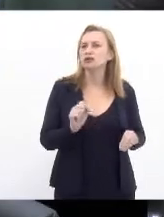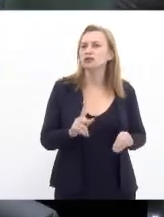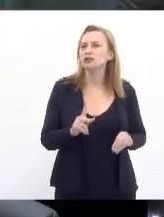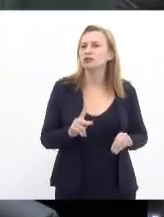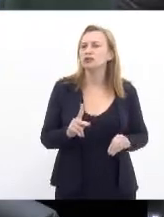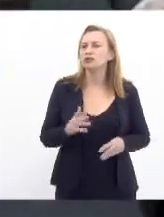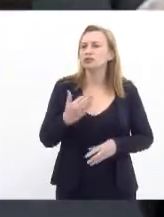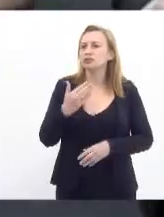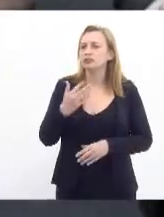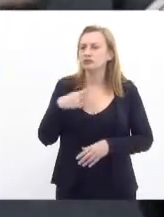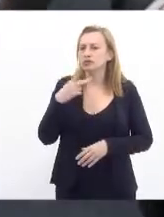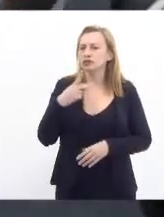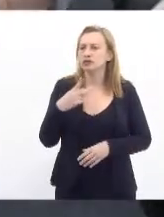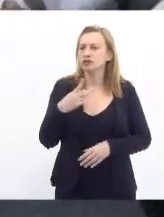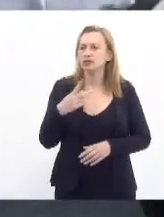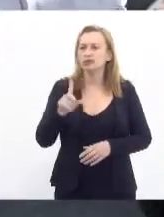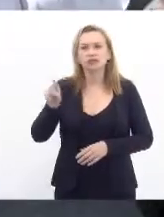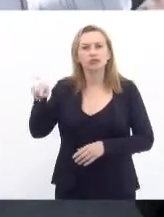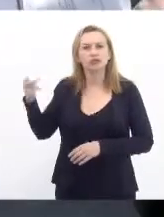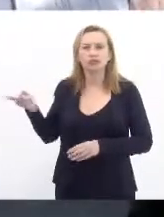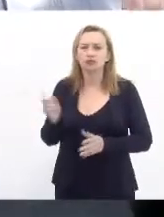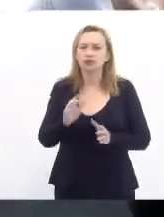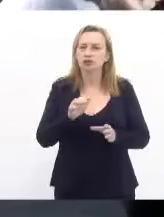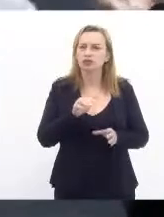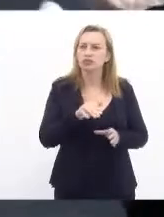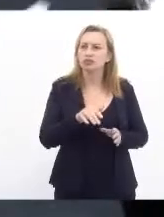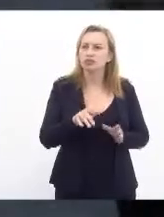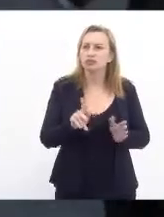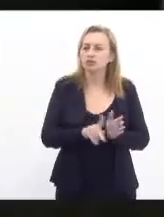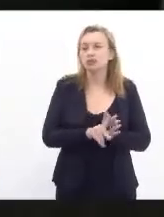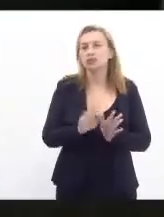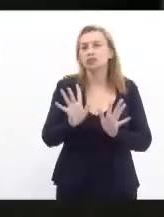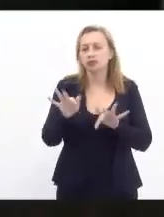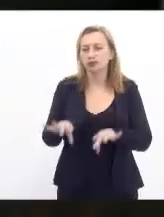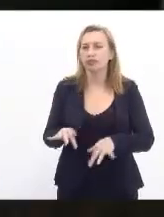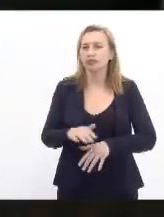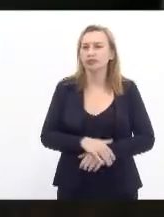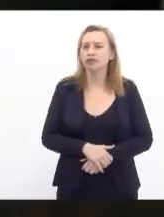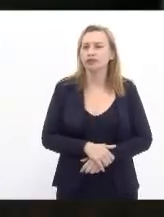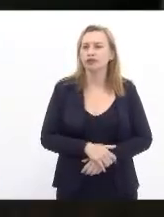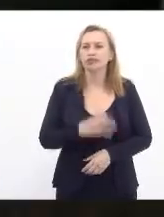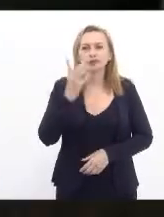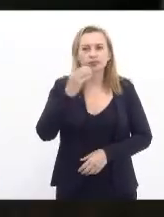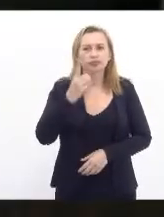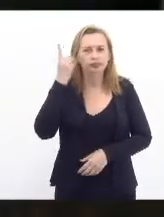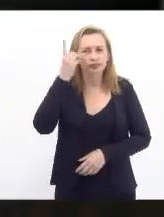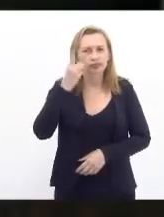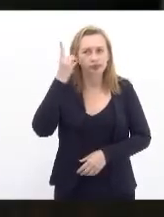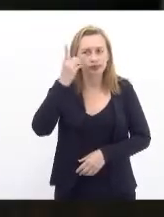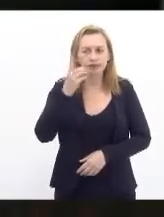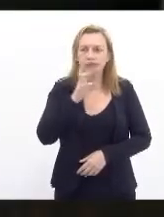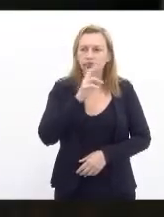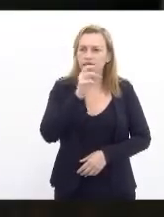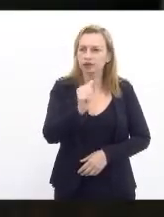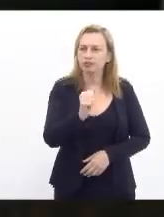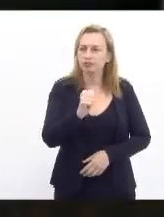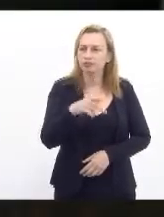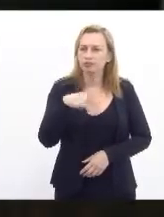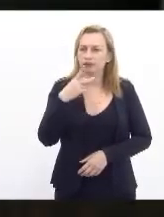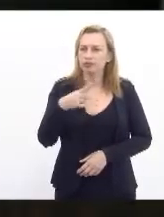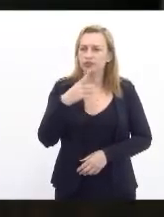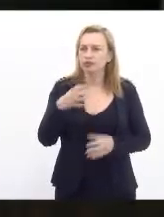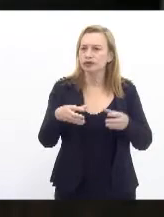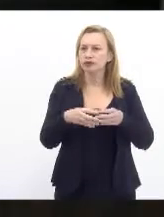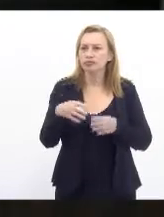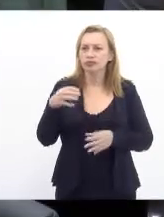presidente, eu só queria declarar no outro ao projeto final. Do Paul Bell. Ao final. Ao final. Deputado Rodrigo Amorim, para emitir parecer pela Comissão